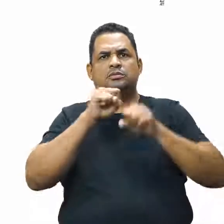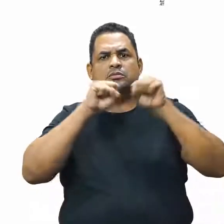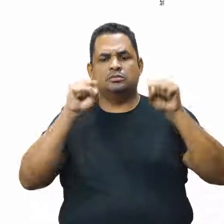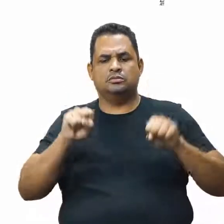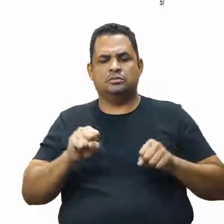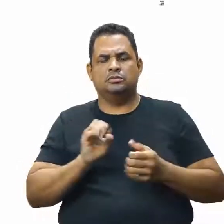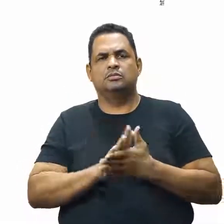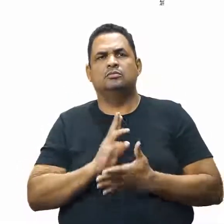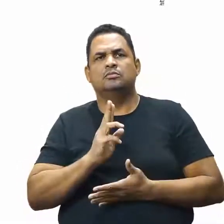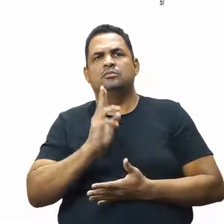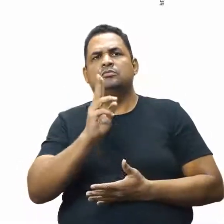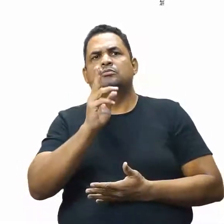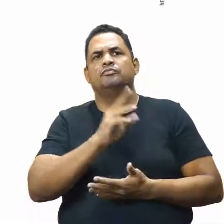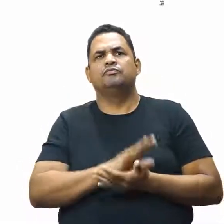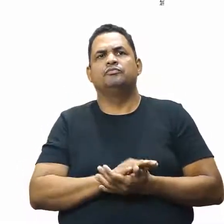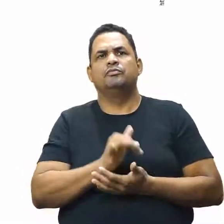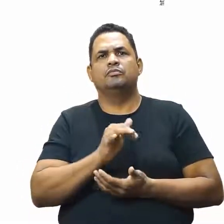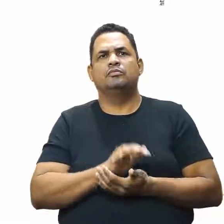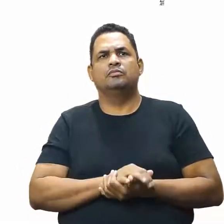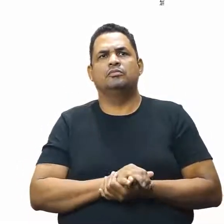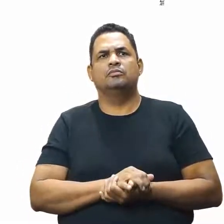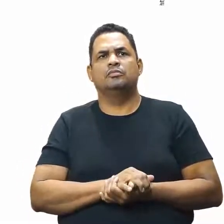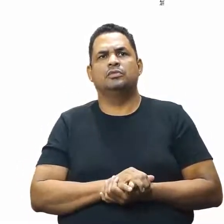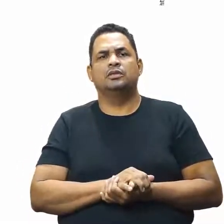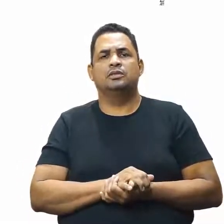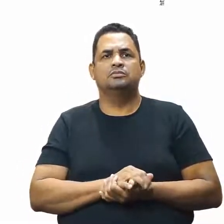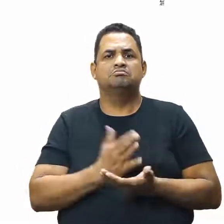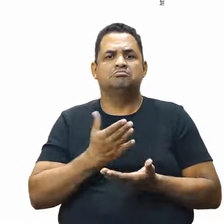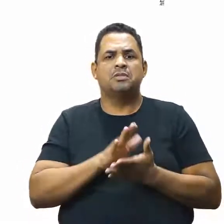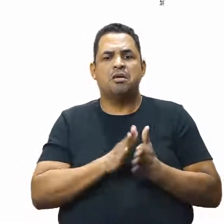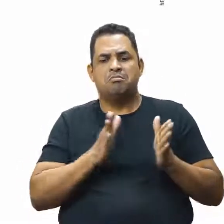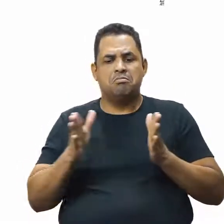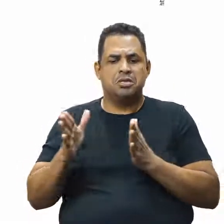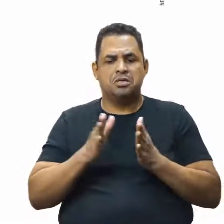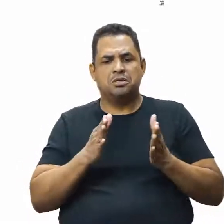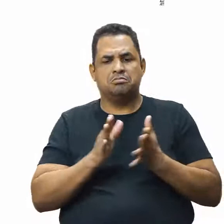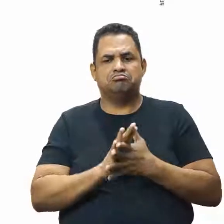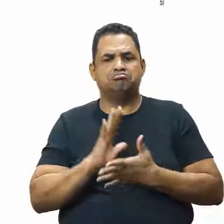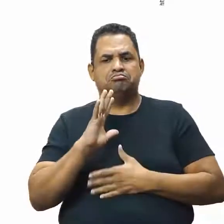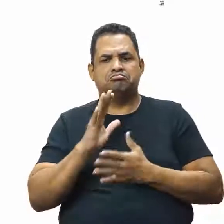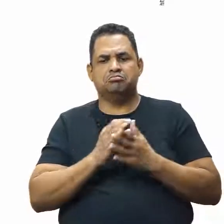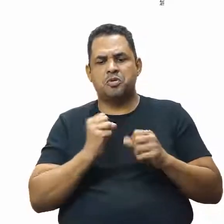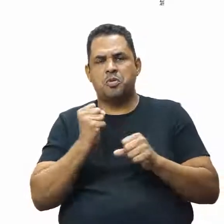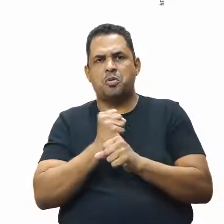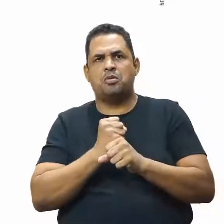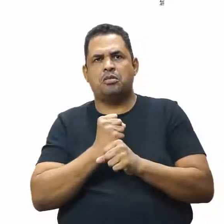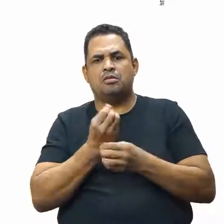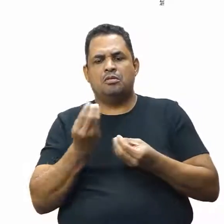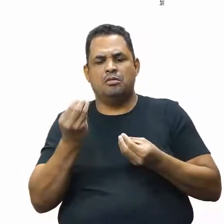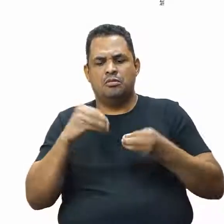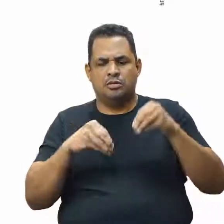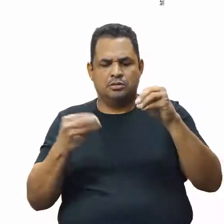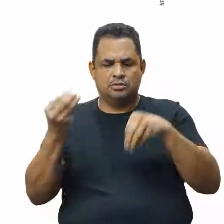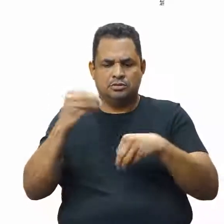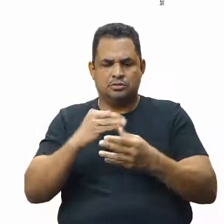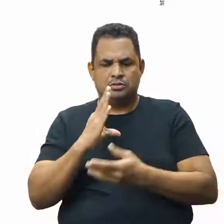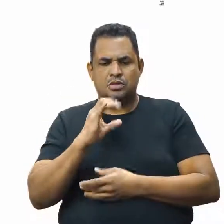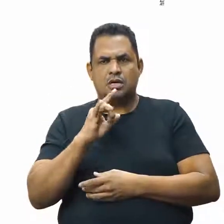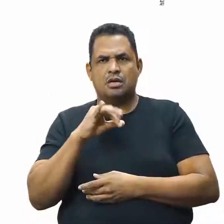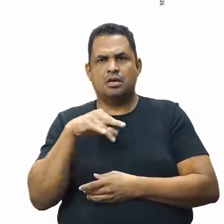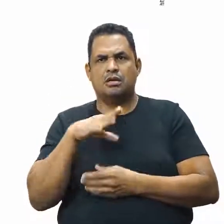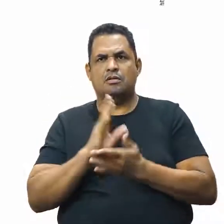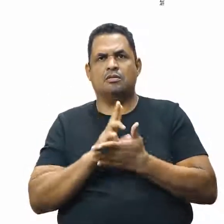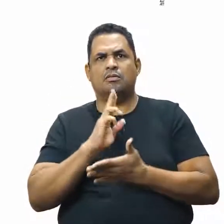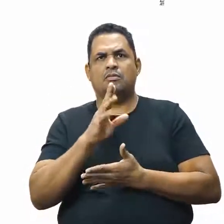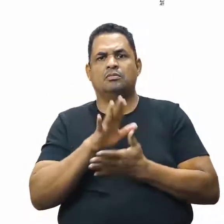sistema contínuo e o sistema sazonal. Exemplo, professor, plantio de cacau, forma de